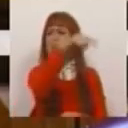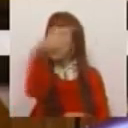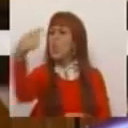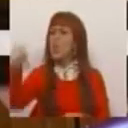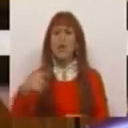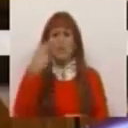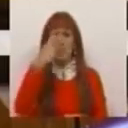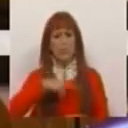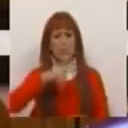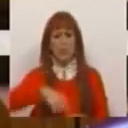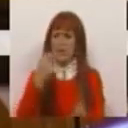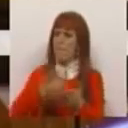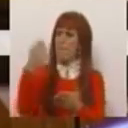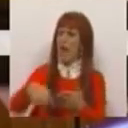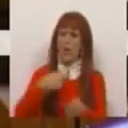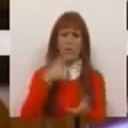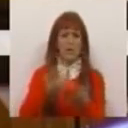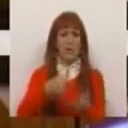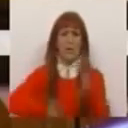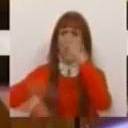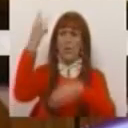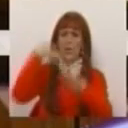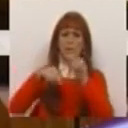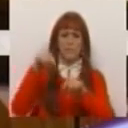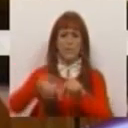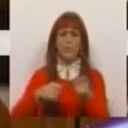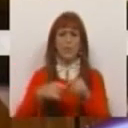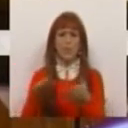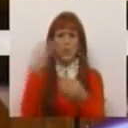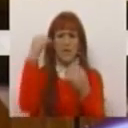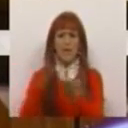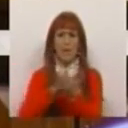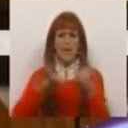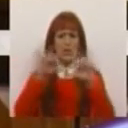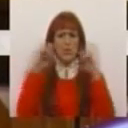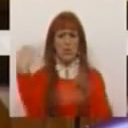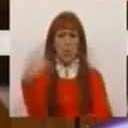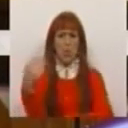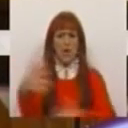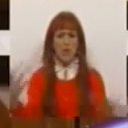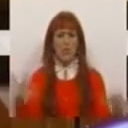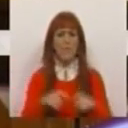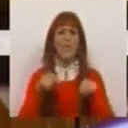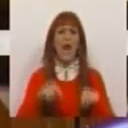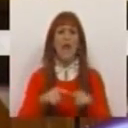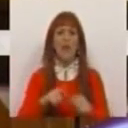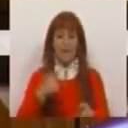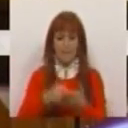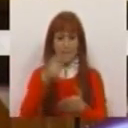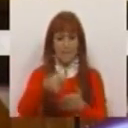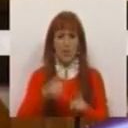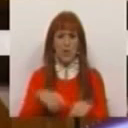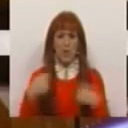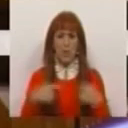únicos portugueses que pagam propina para a frequência do ensino básico e secundário. A propina